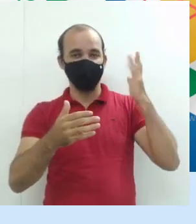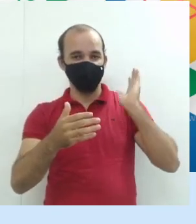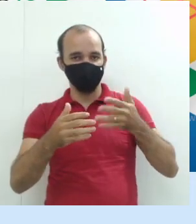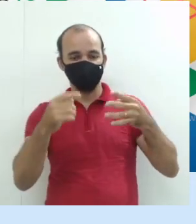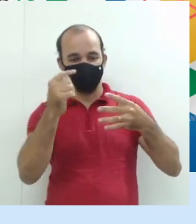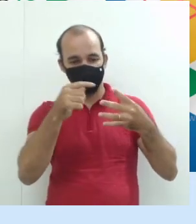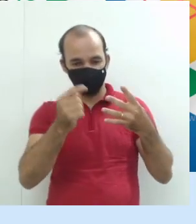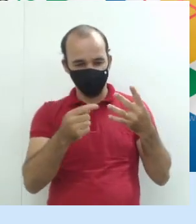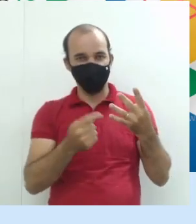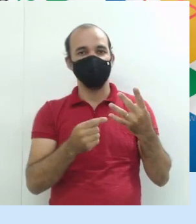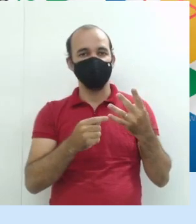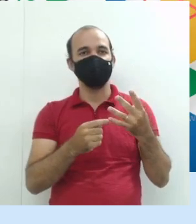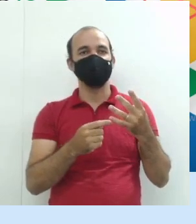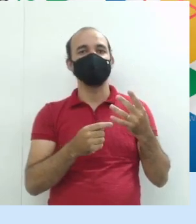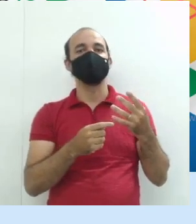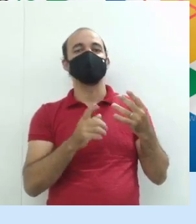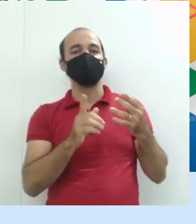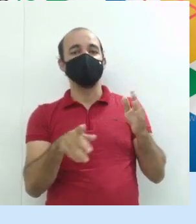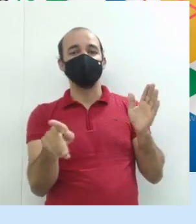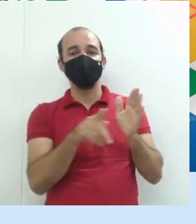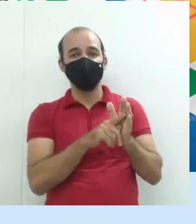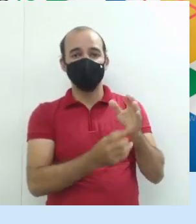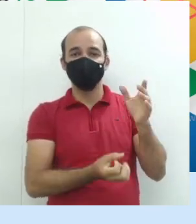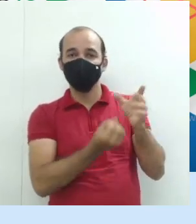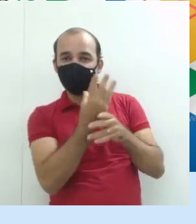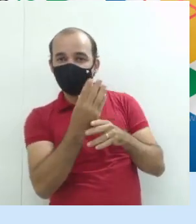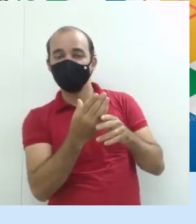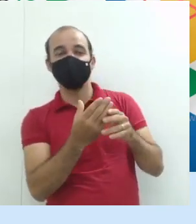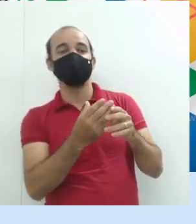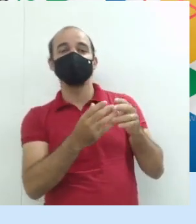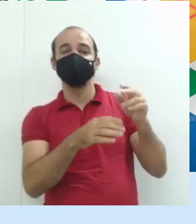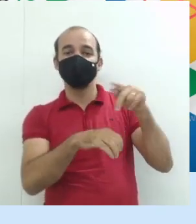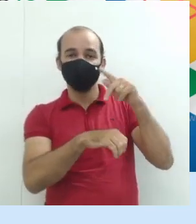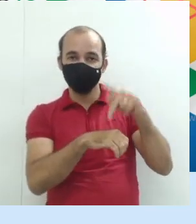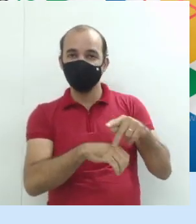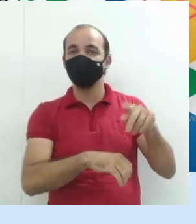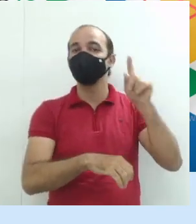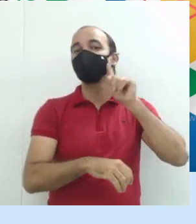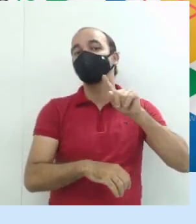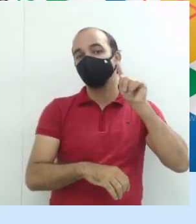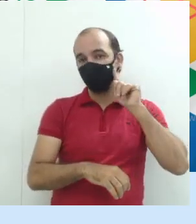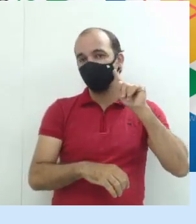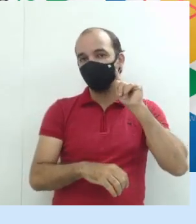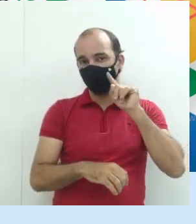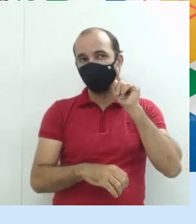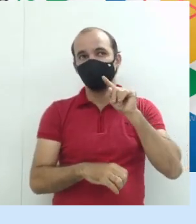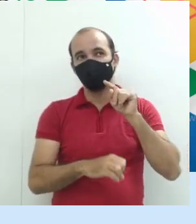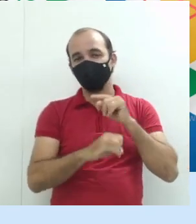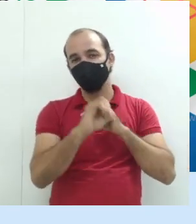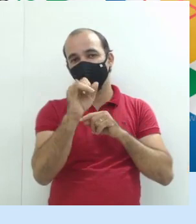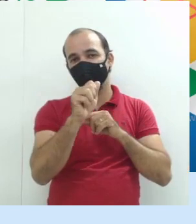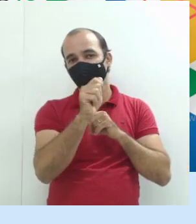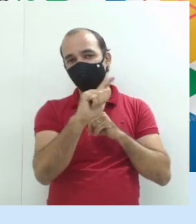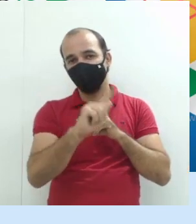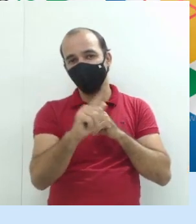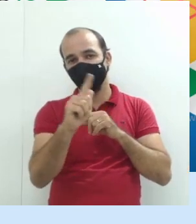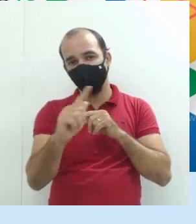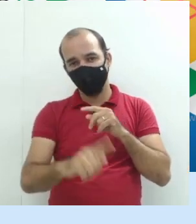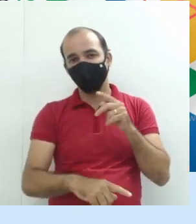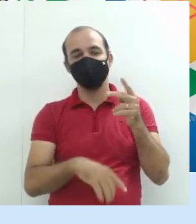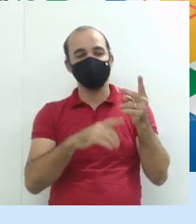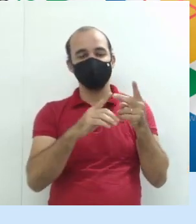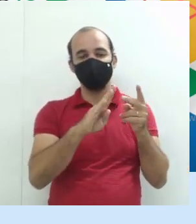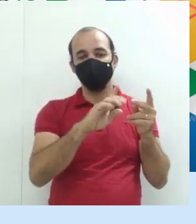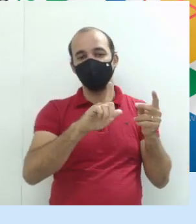jazz e o blues, que são estilos musicais, gêneros musicais, que surgiram